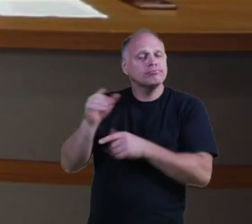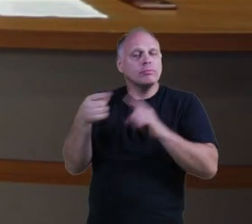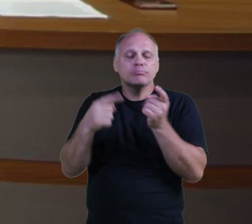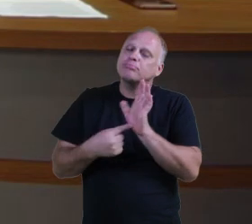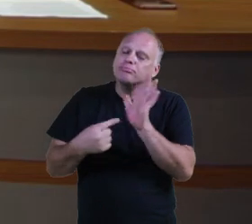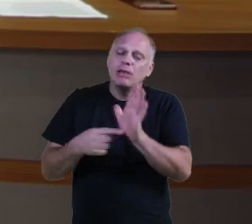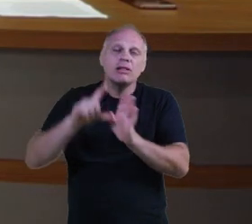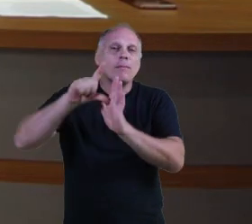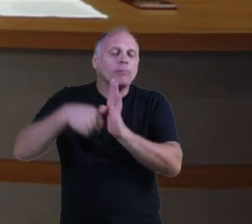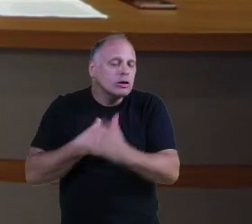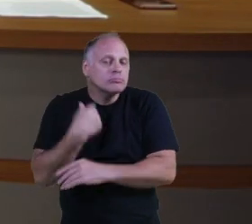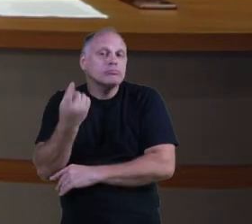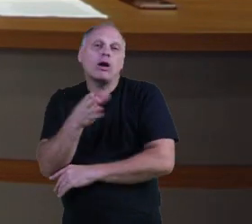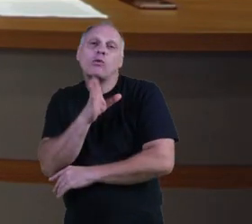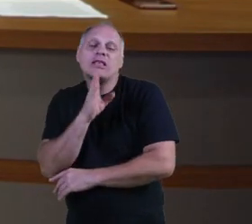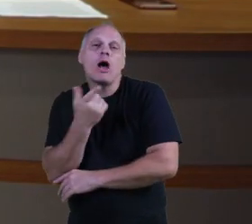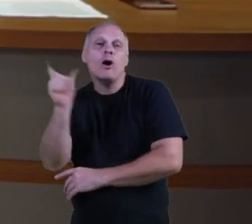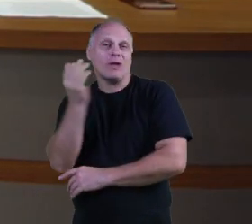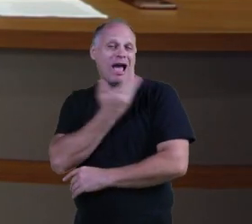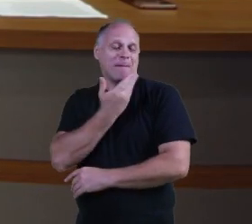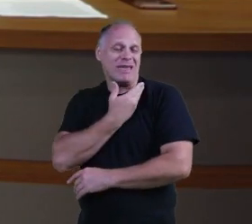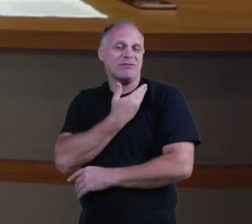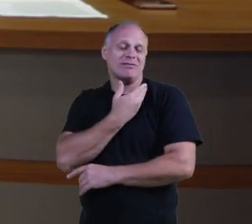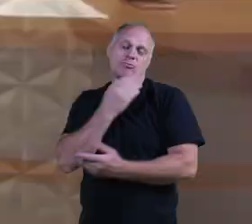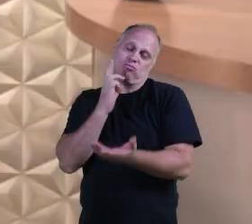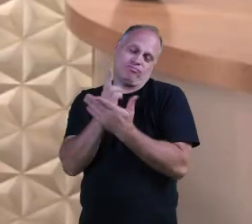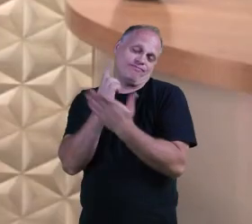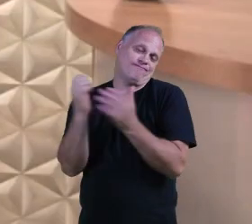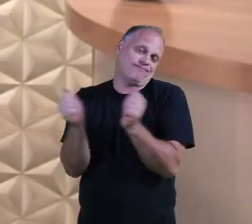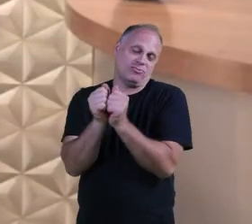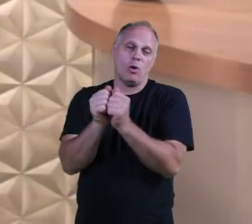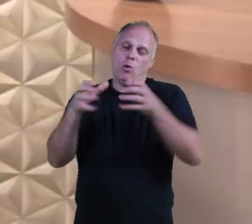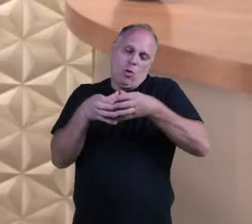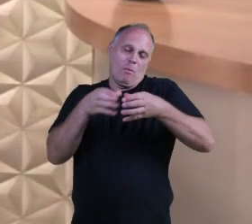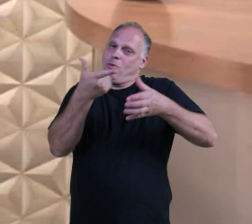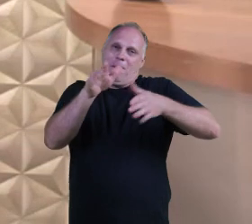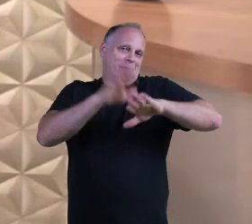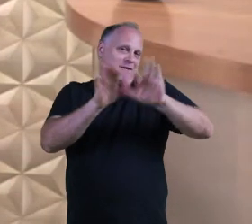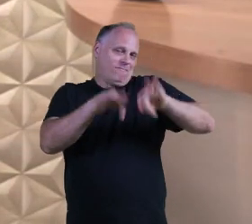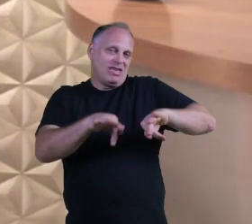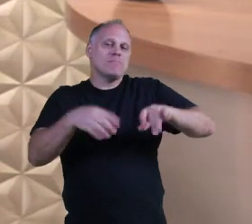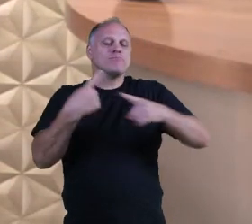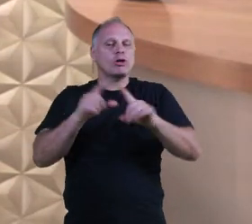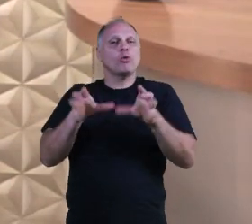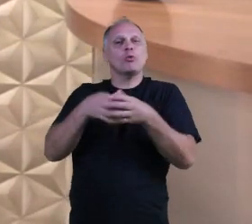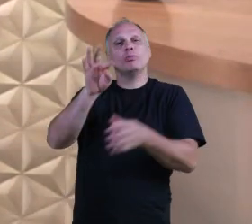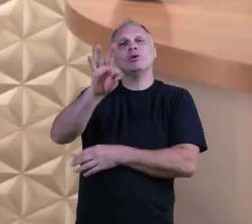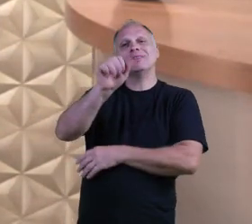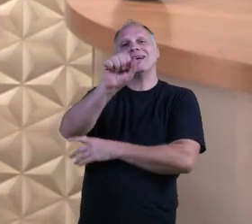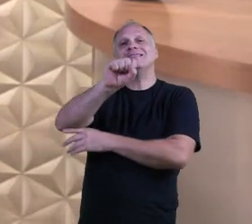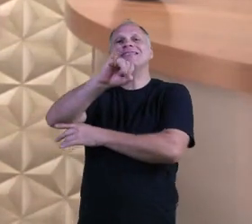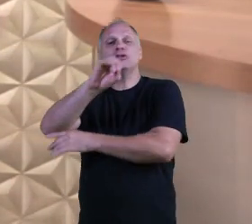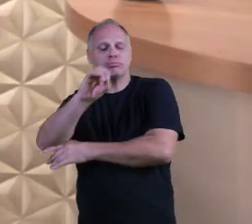então a gente tocava e depois dali eu conheci uns outros amigos, que